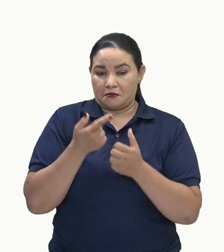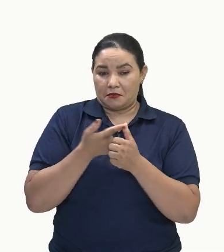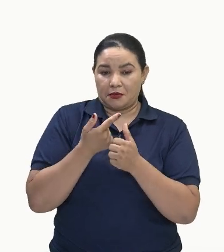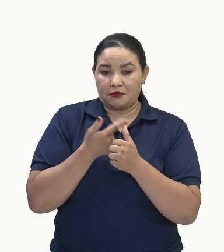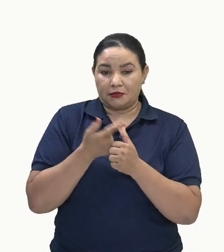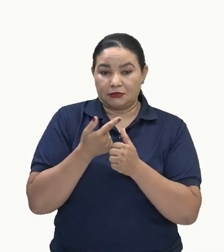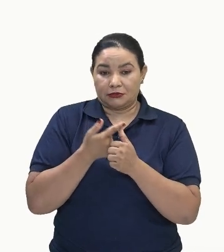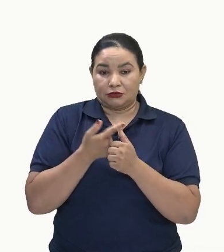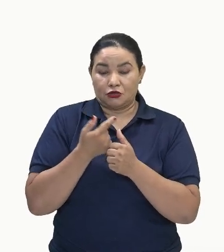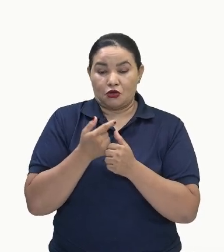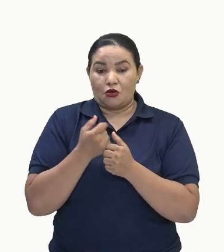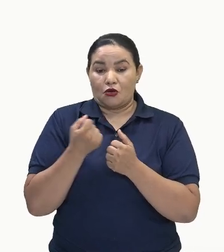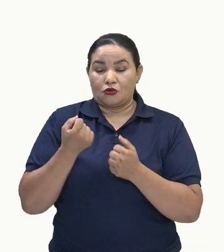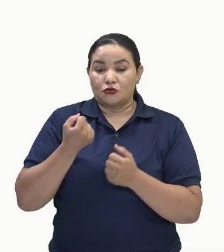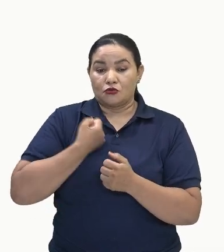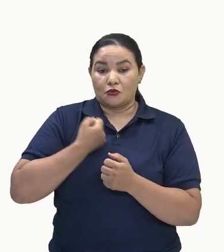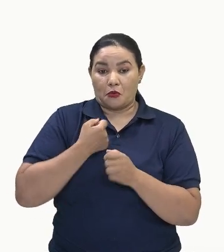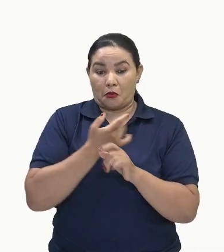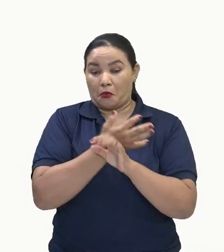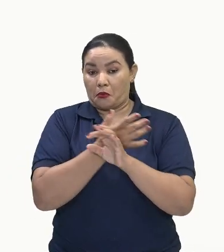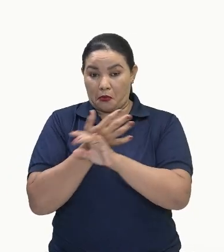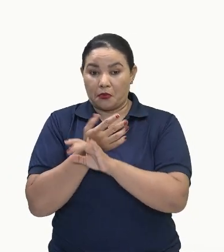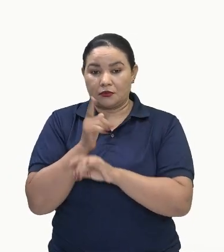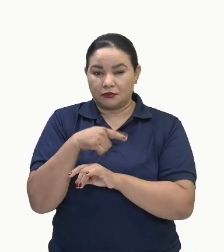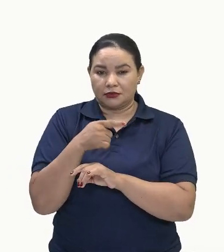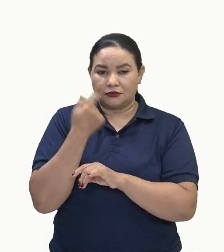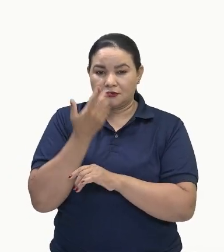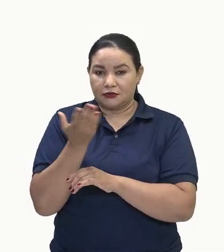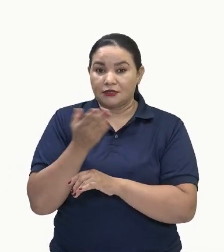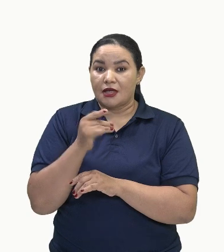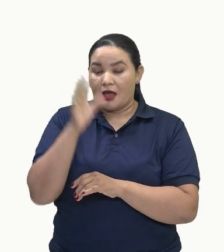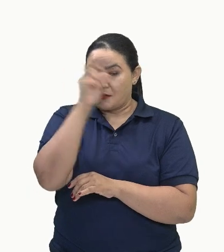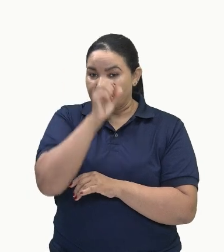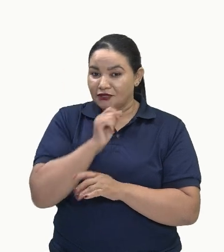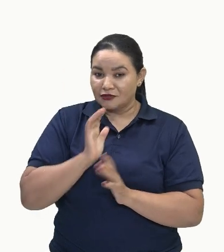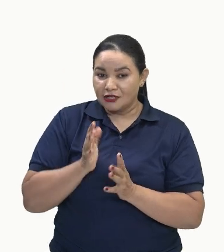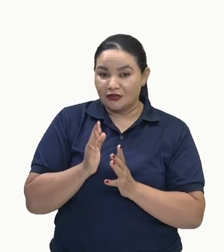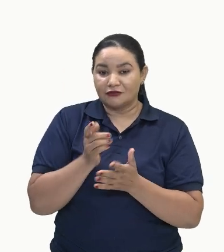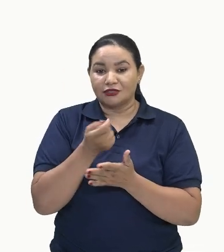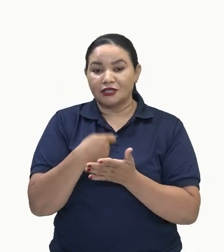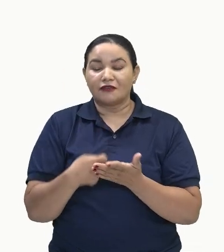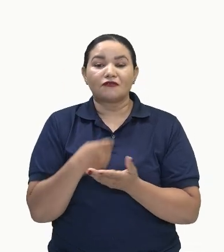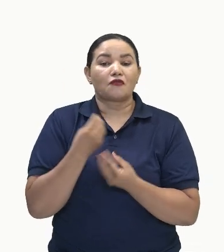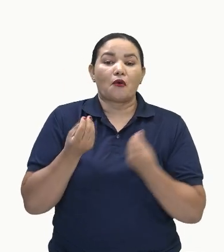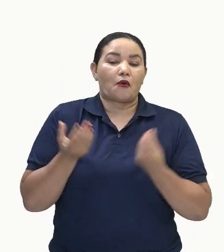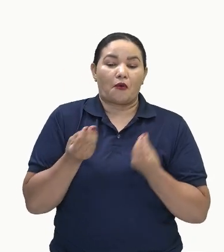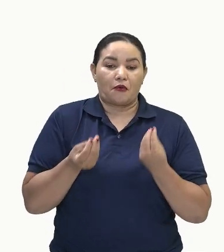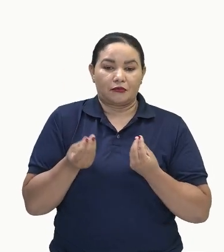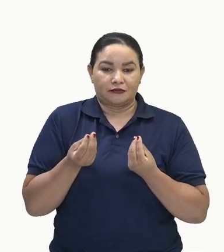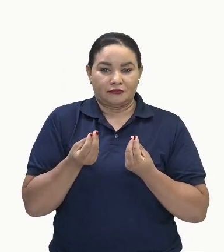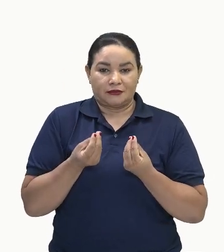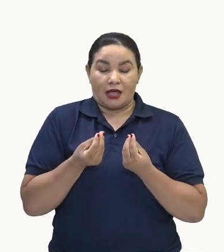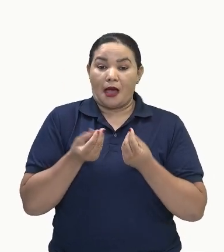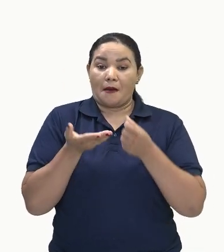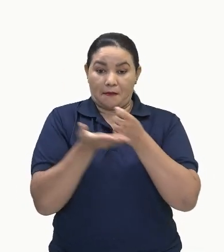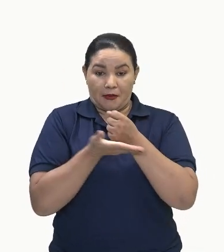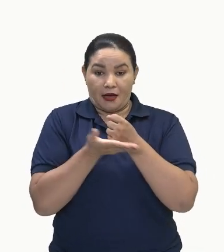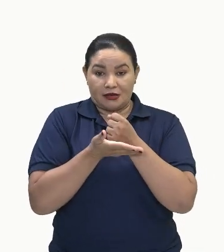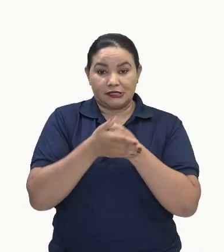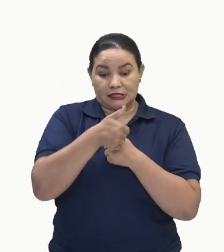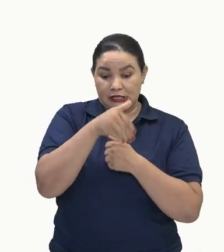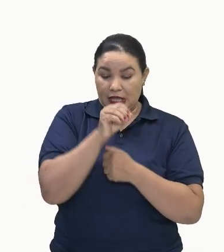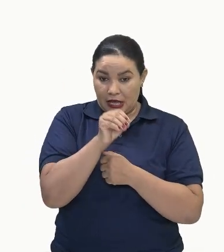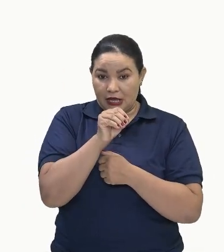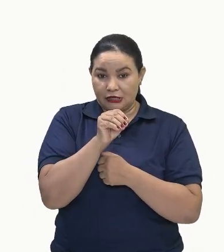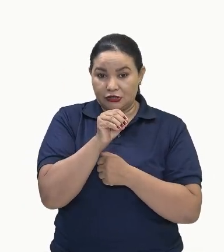é que escreve esse número grande em potência de 10? Você aprendeu no início da aula. Você escreve assim, ó, você escreve a base 10 e